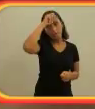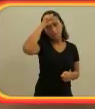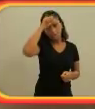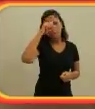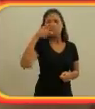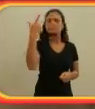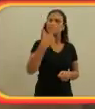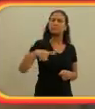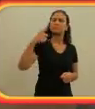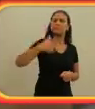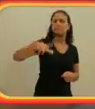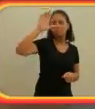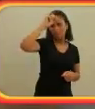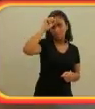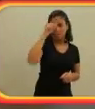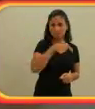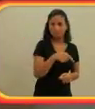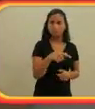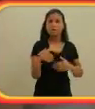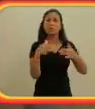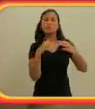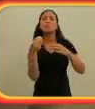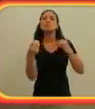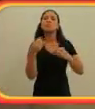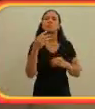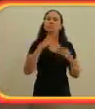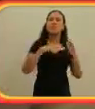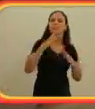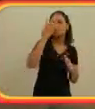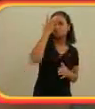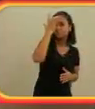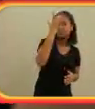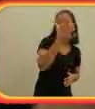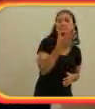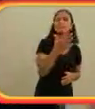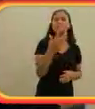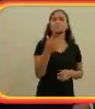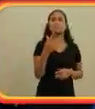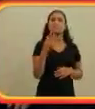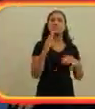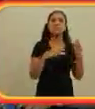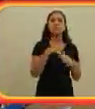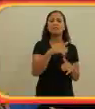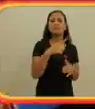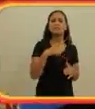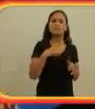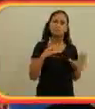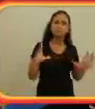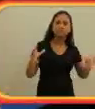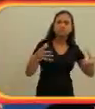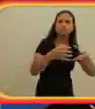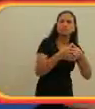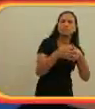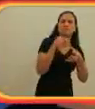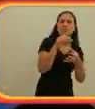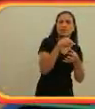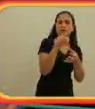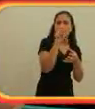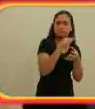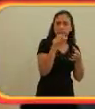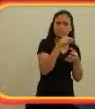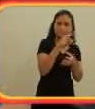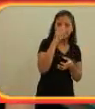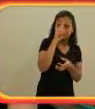atingido. E dessa maneira, através de um treinamento específico, torna-se possível